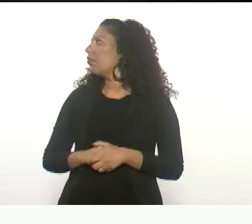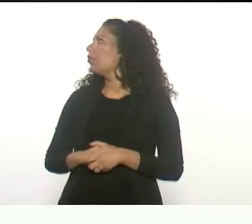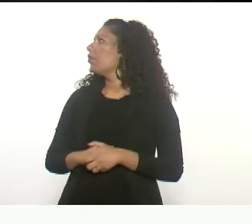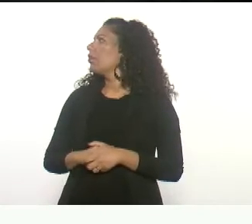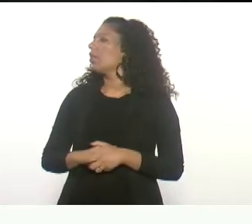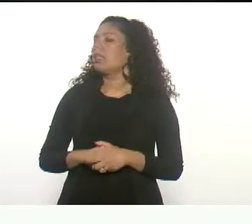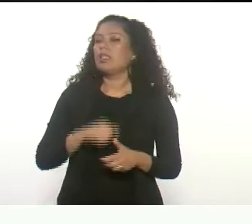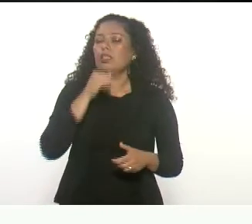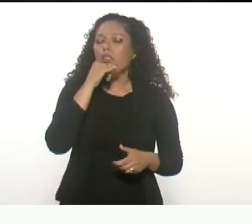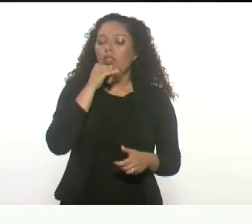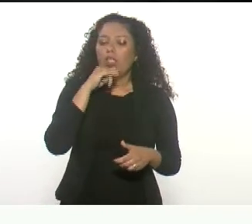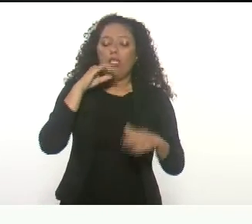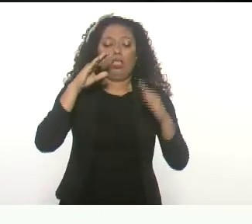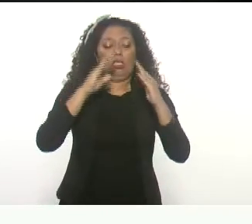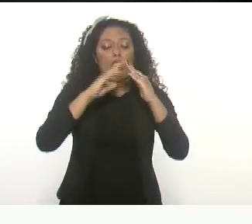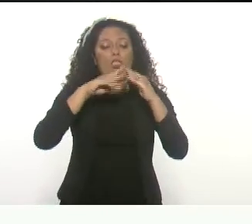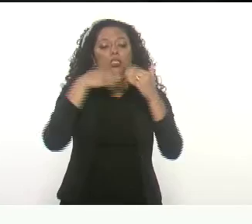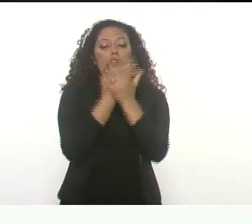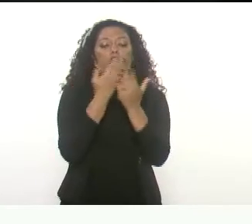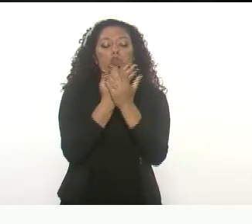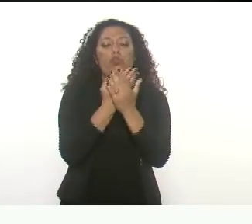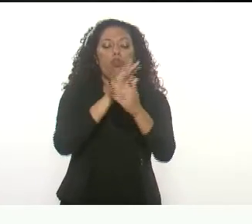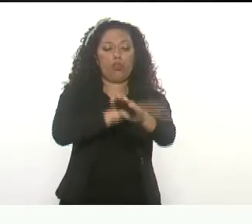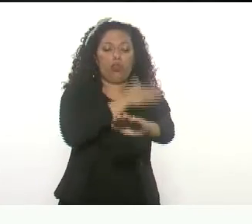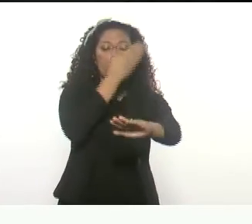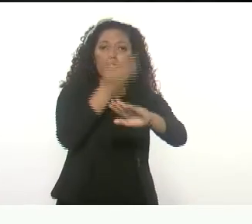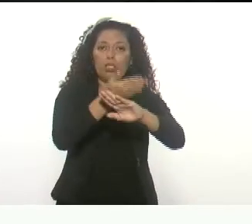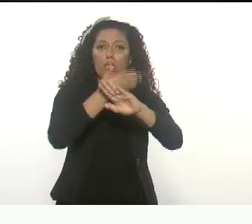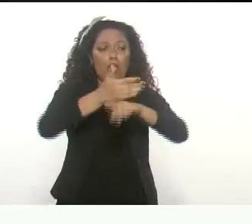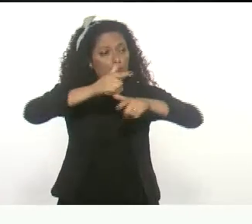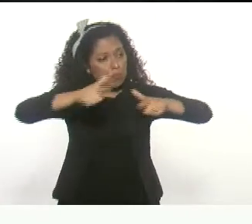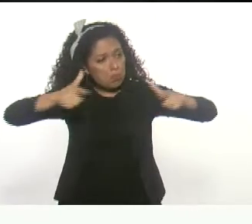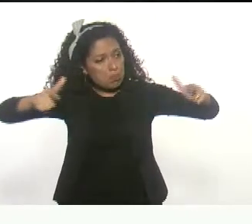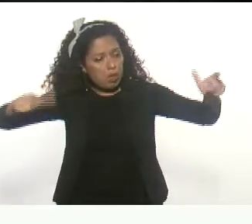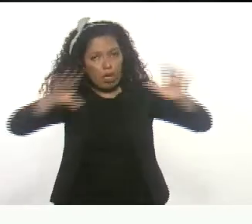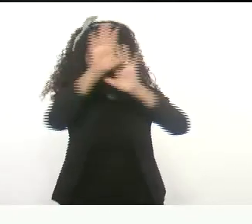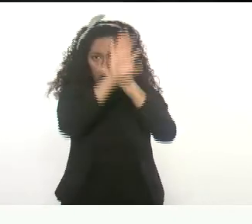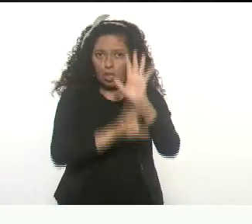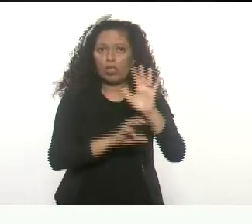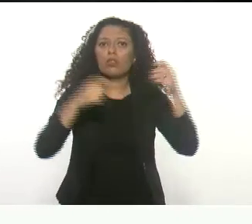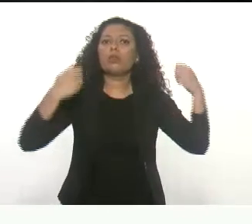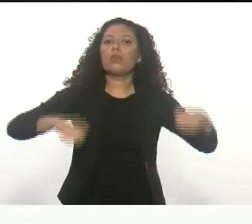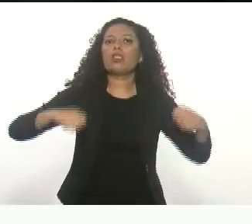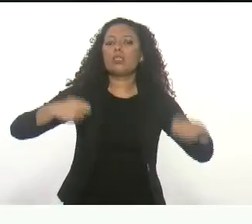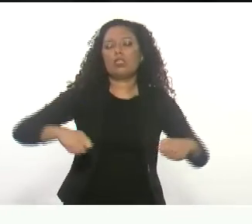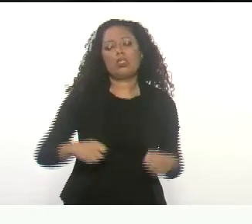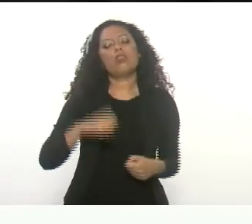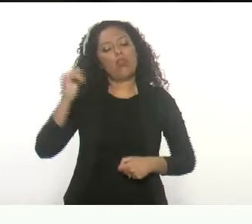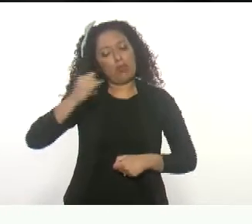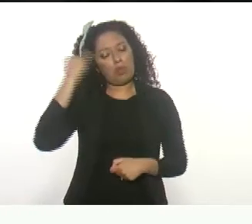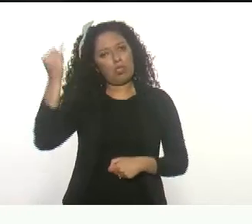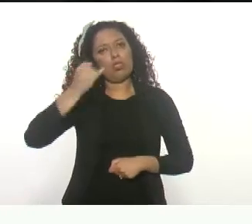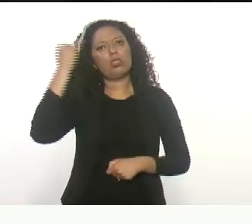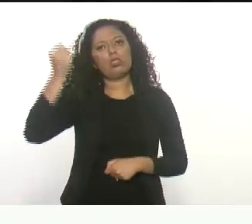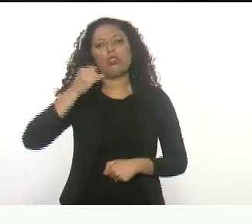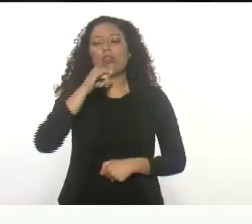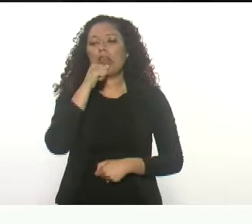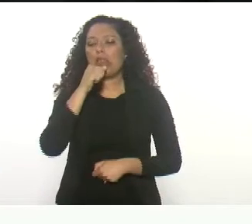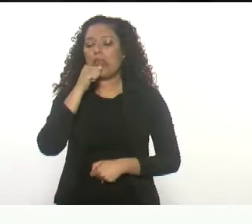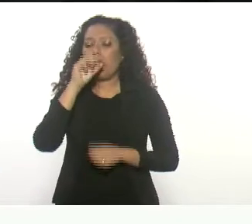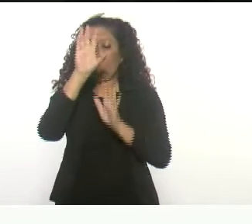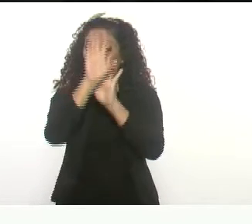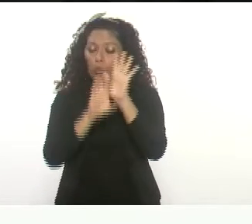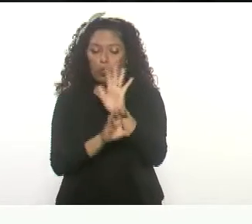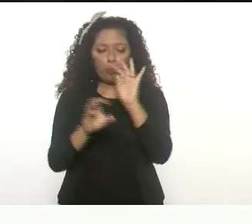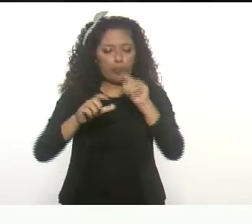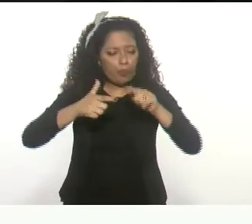das escolas de tempo integral. Então, apresentar um currículo realmente voltado para as escolas de tempo integral, eu acho que é fundamental. Eu acho que sem isso,